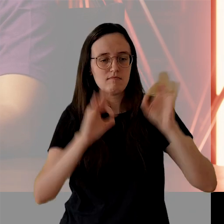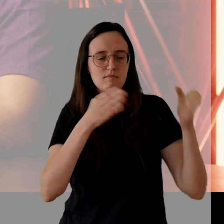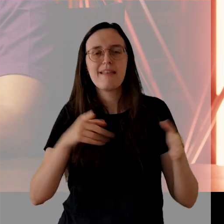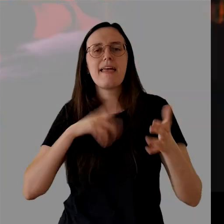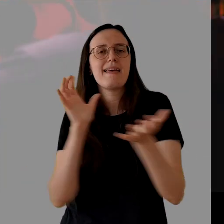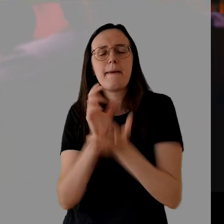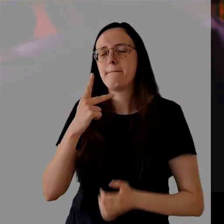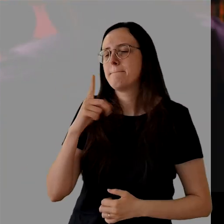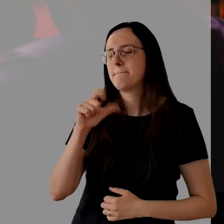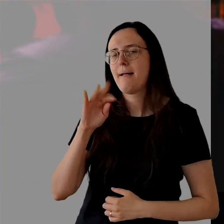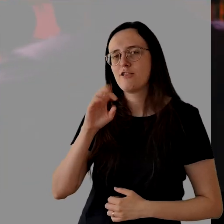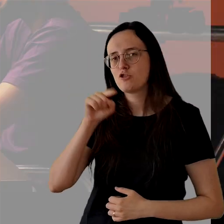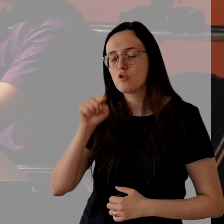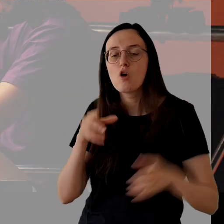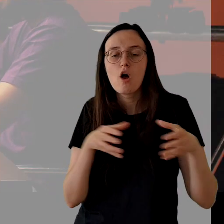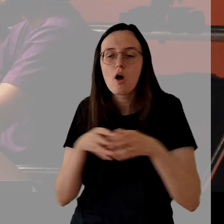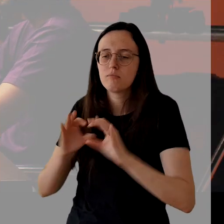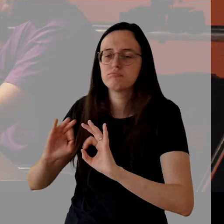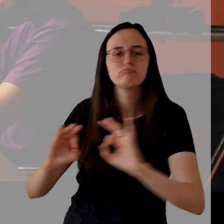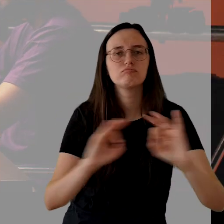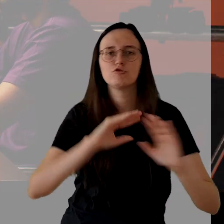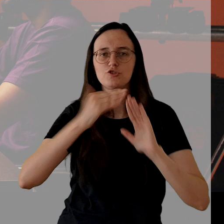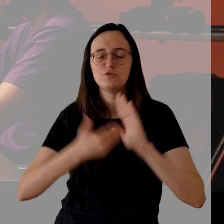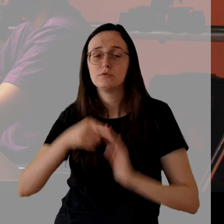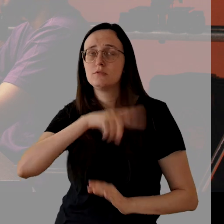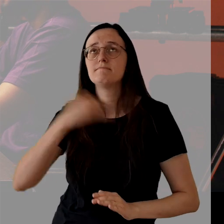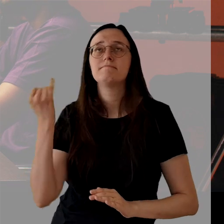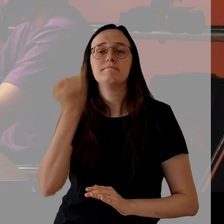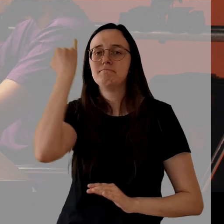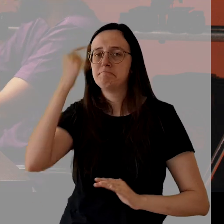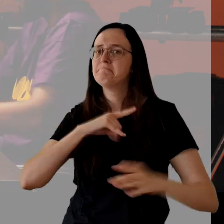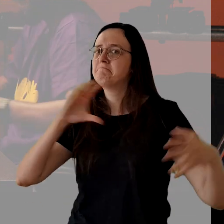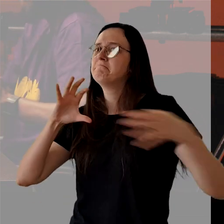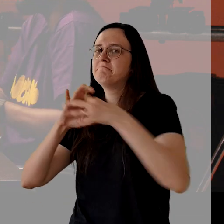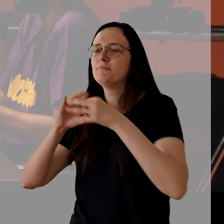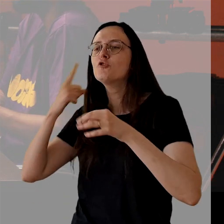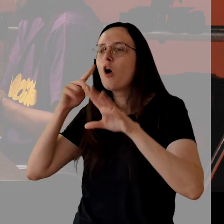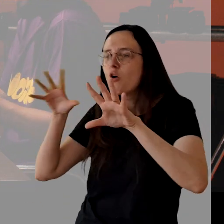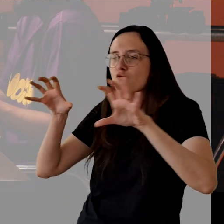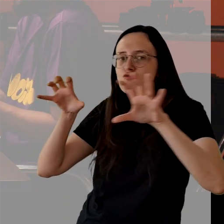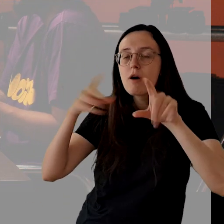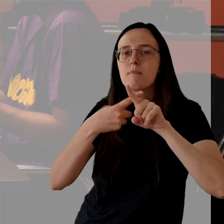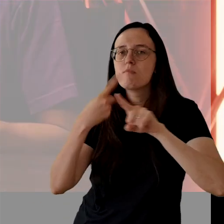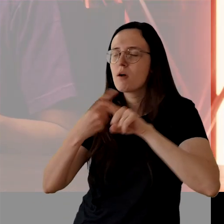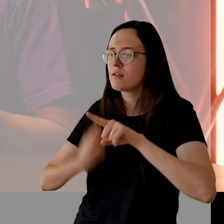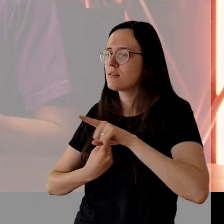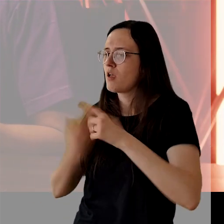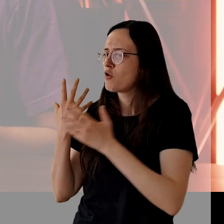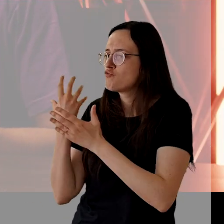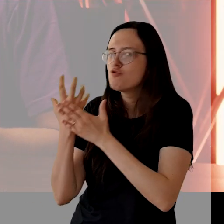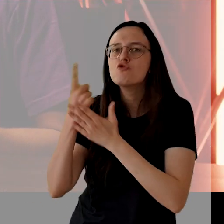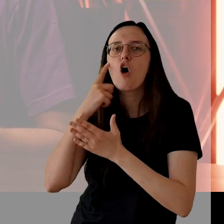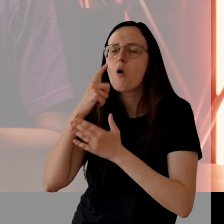ou produção que chegou para vocês e são os grandes aliados do som direto ali, né? Porque o som direto tá ali gravando, tá